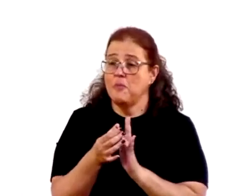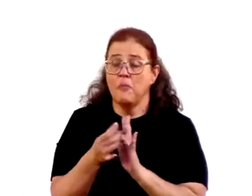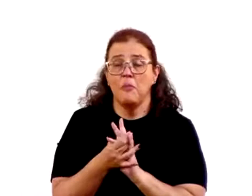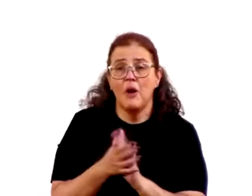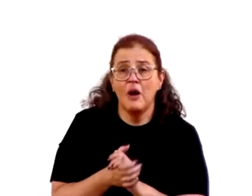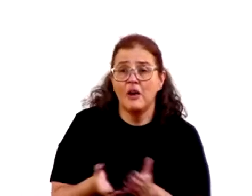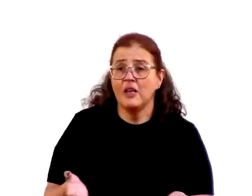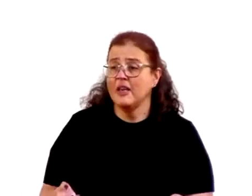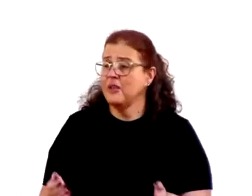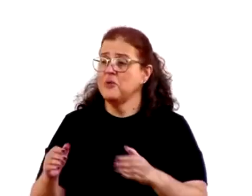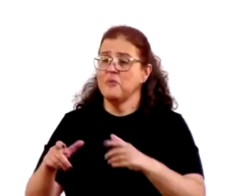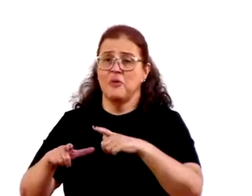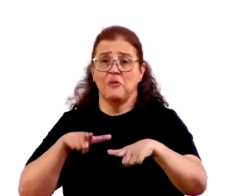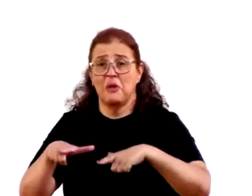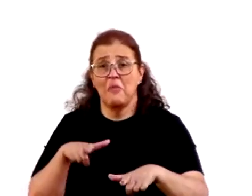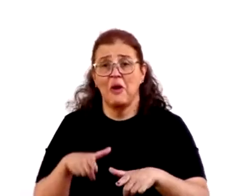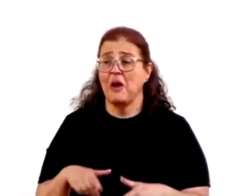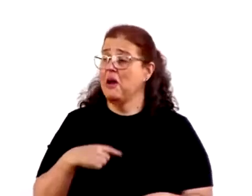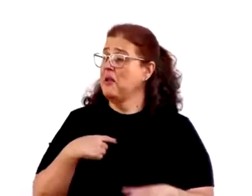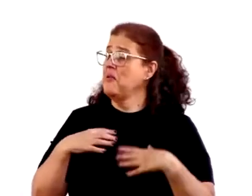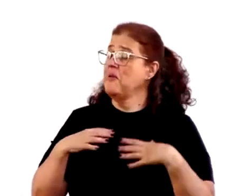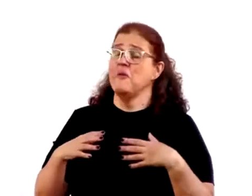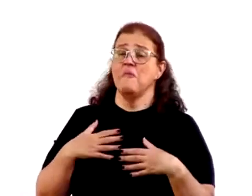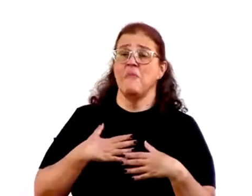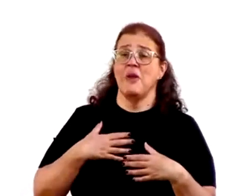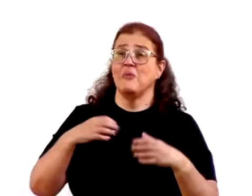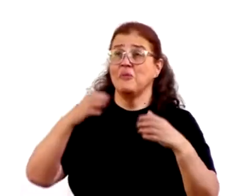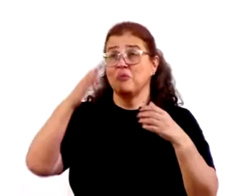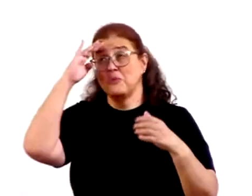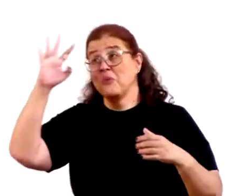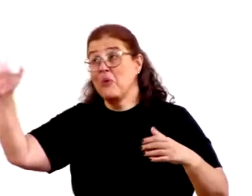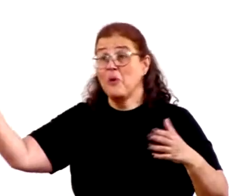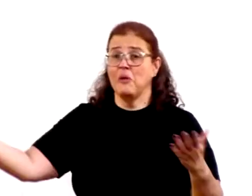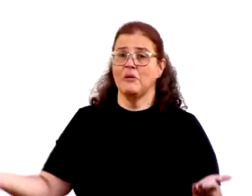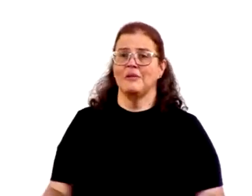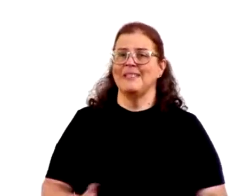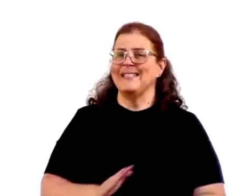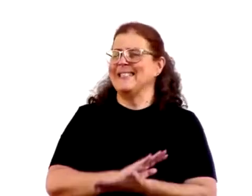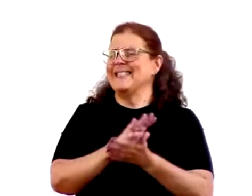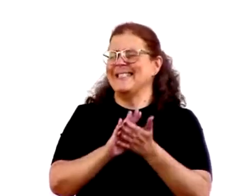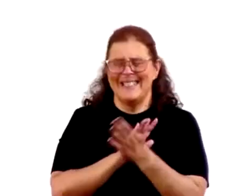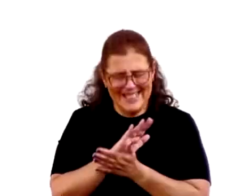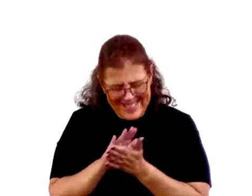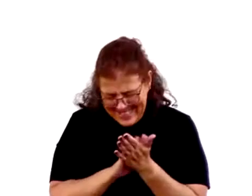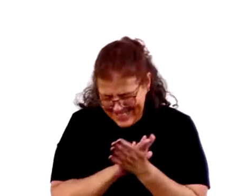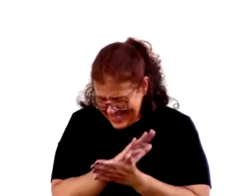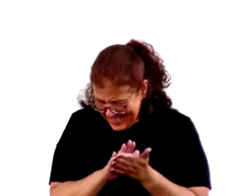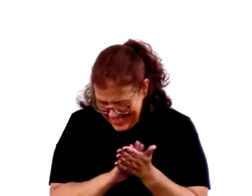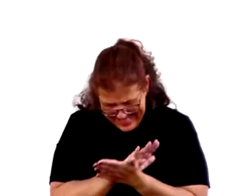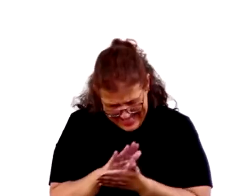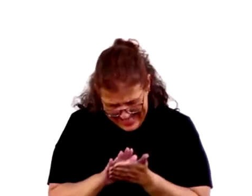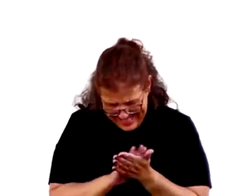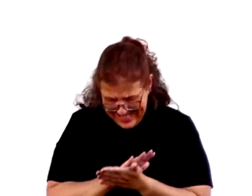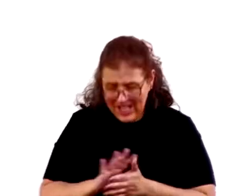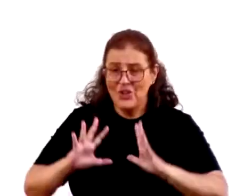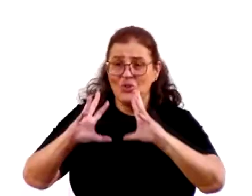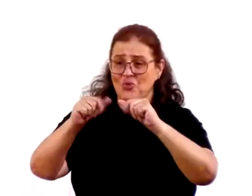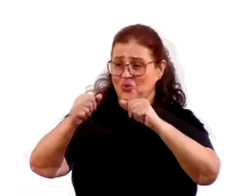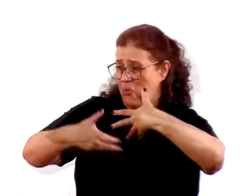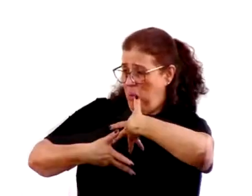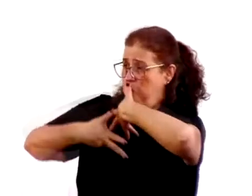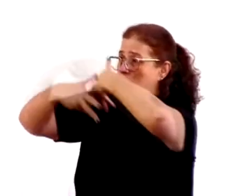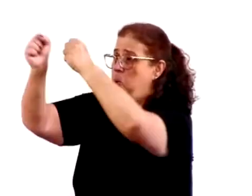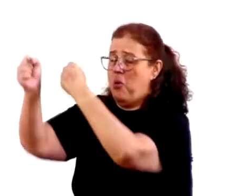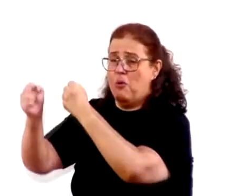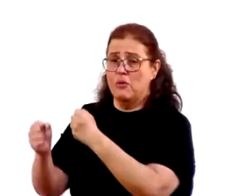igreja, meu emprego, meu sonho, nada. Tudo foi tomado, tudo foi retirado. Eu